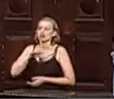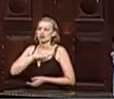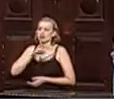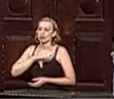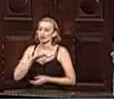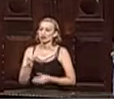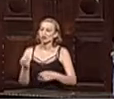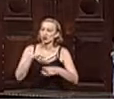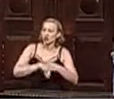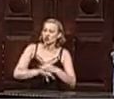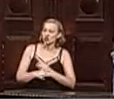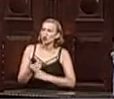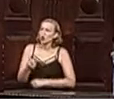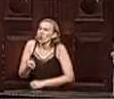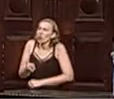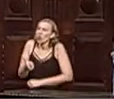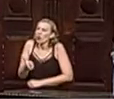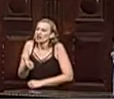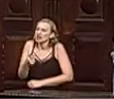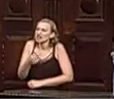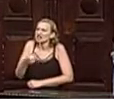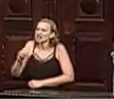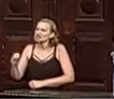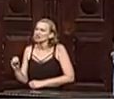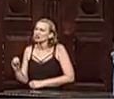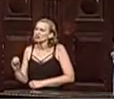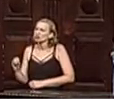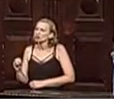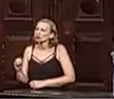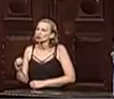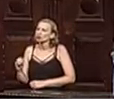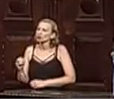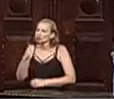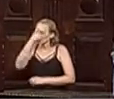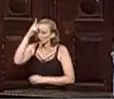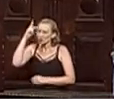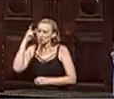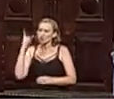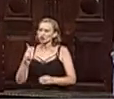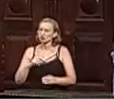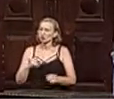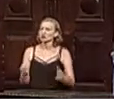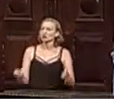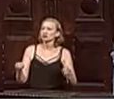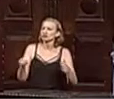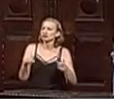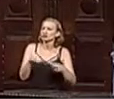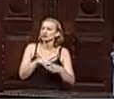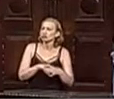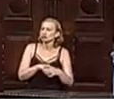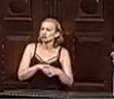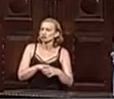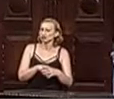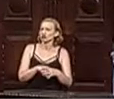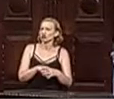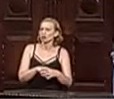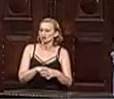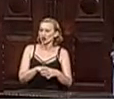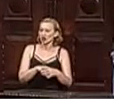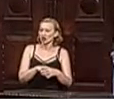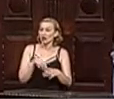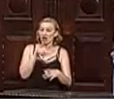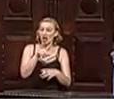votação, quase 700 sócios entrem no quadro social do clube. Esses sócios entraram sem comprovação